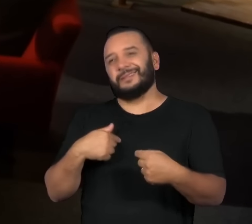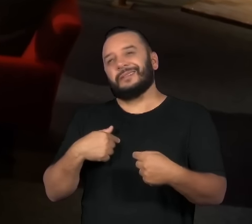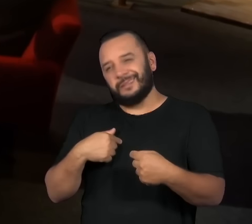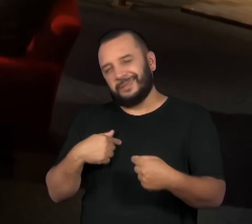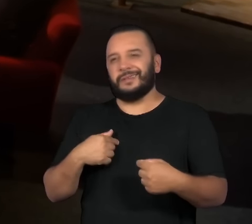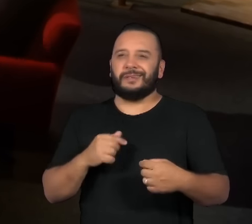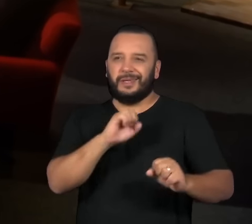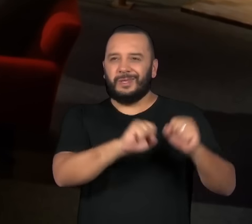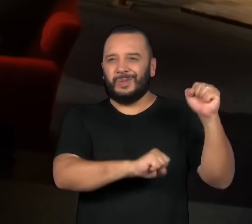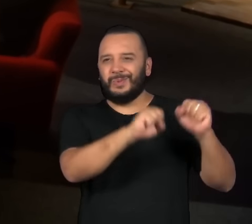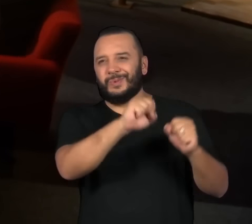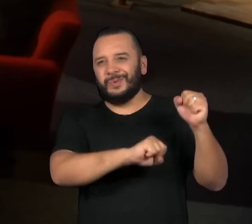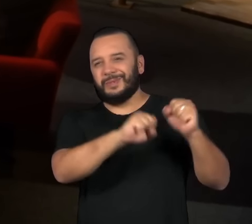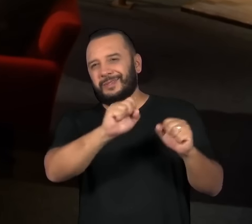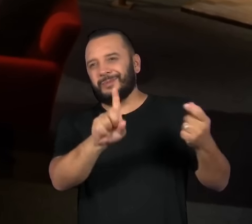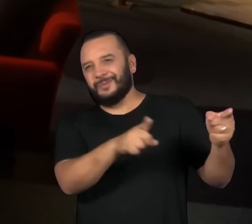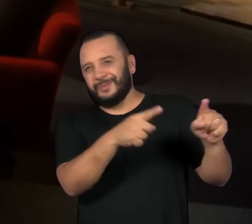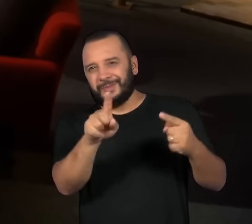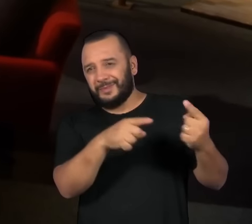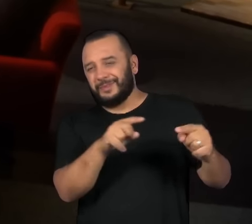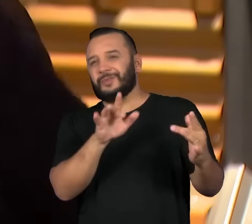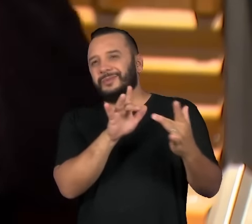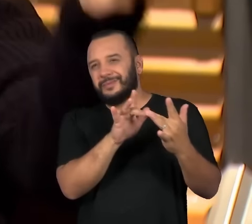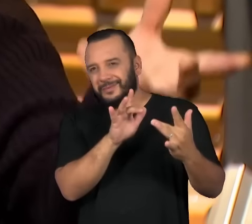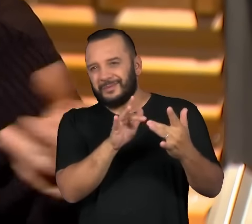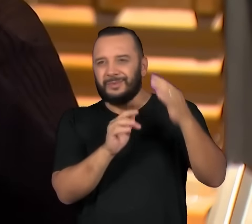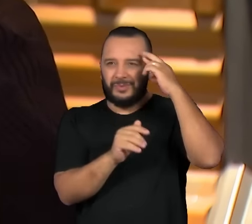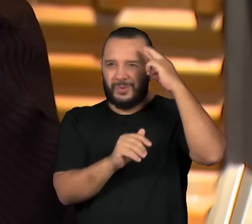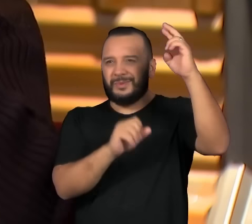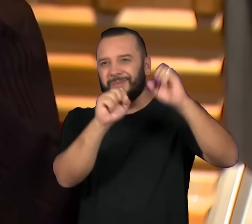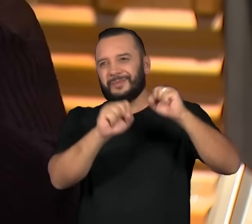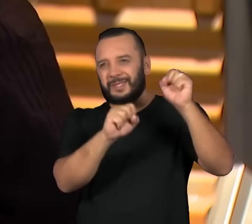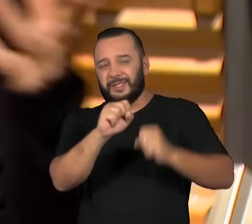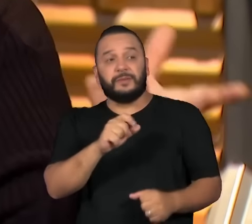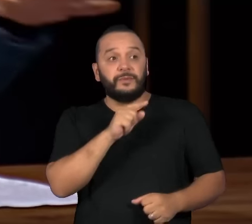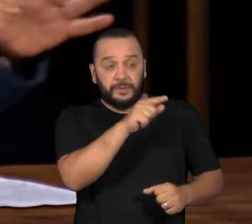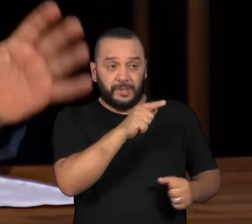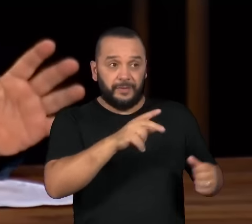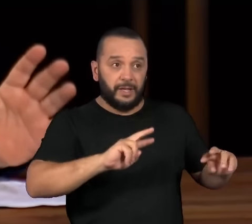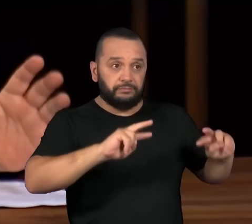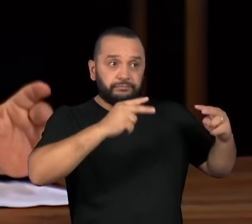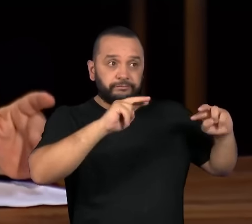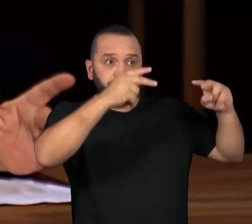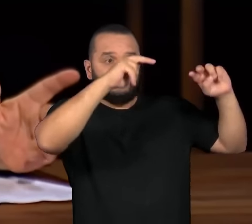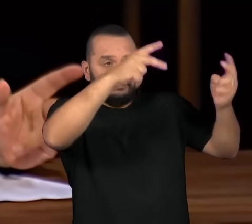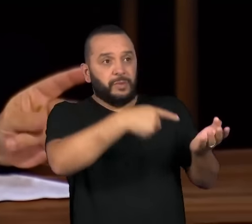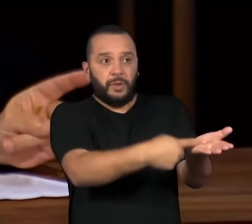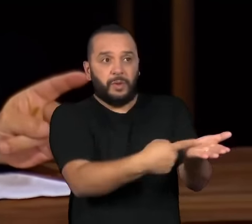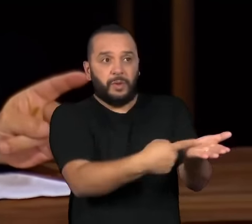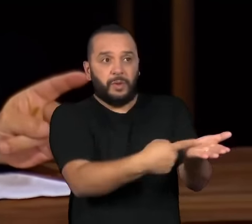precisar ter um contato com algum empresário, com alguma coisa. Você vai crescendo, as suas negociações são mais abrir complexas. para uma banda maior, você vai ter